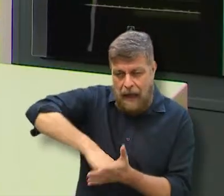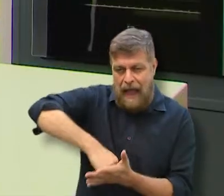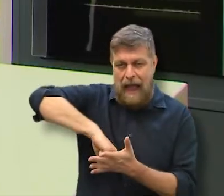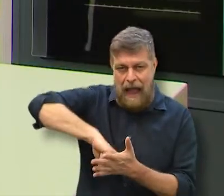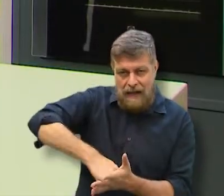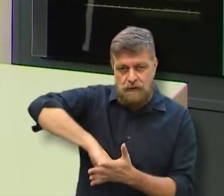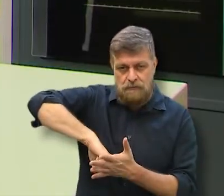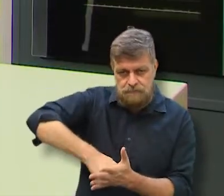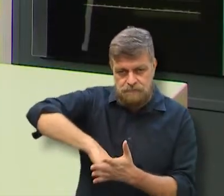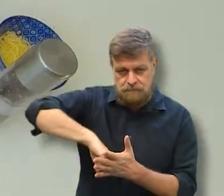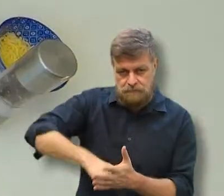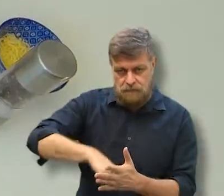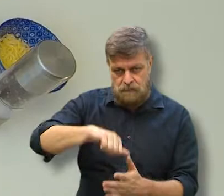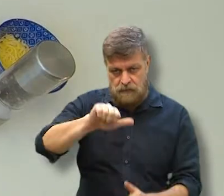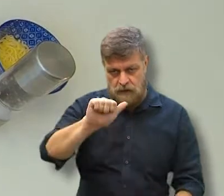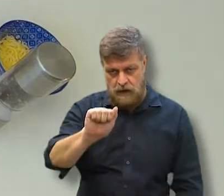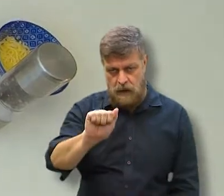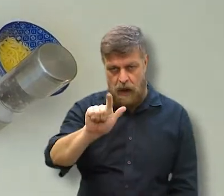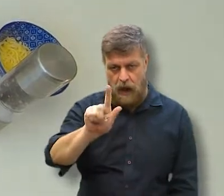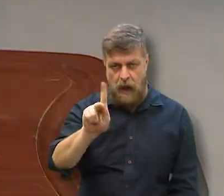o alho,